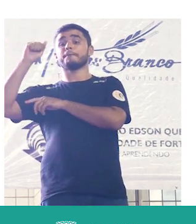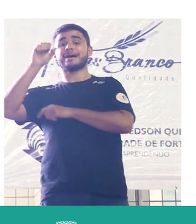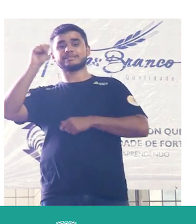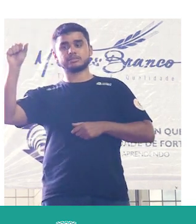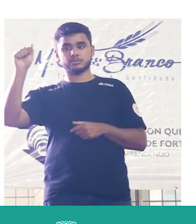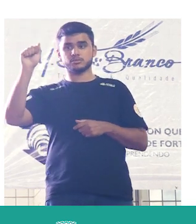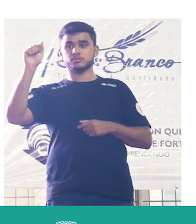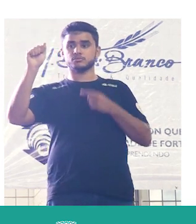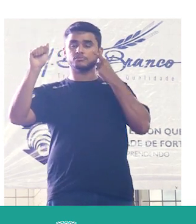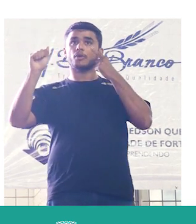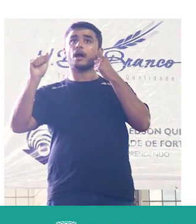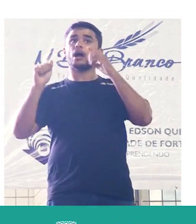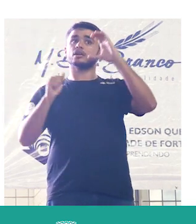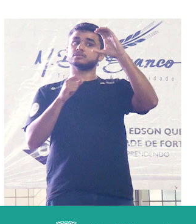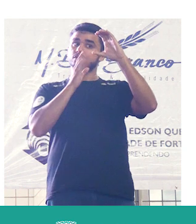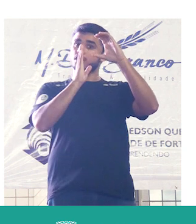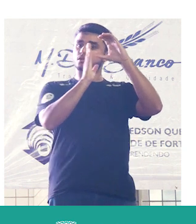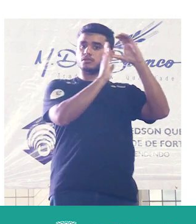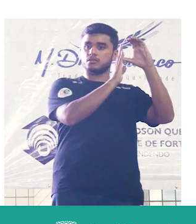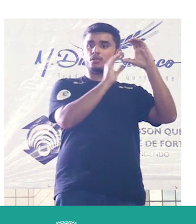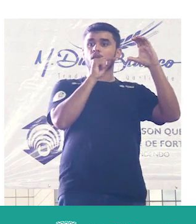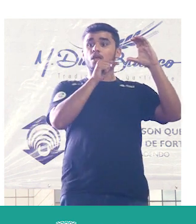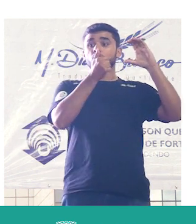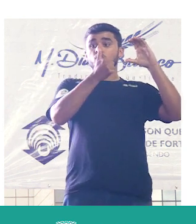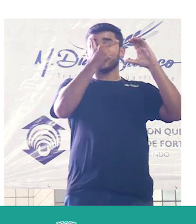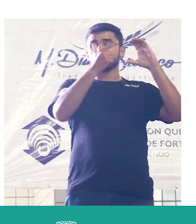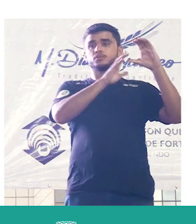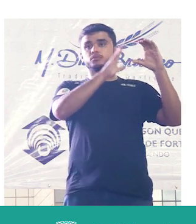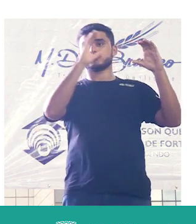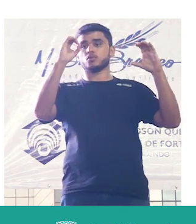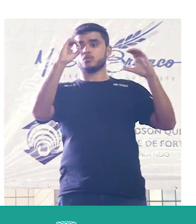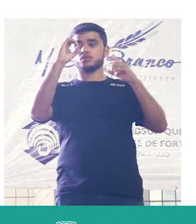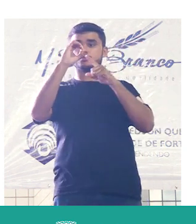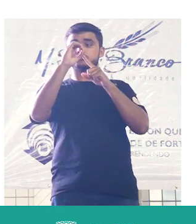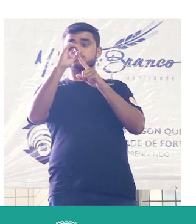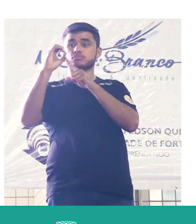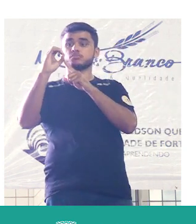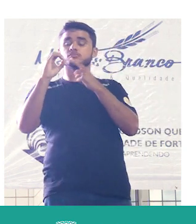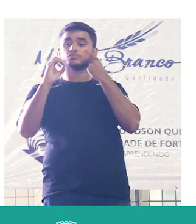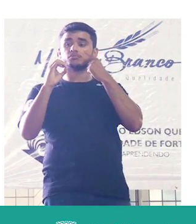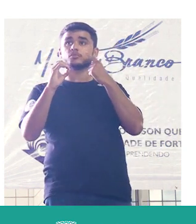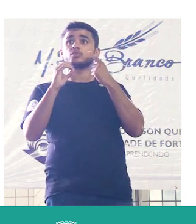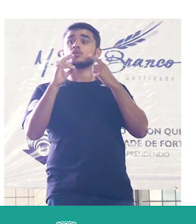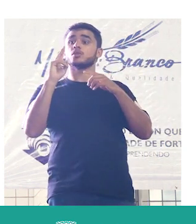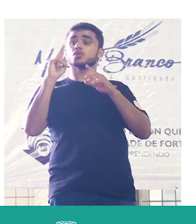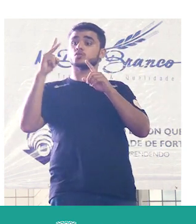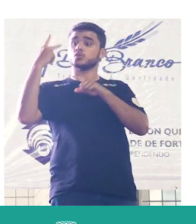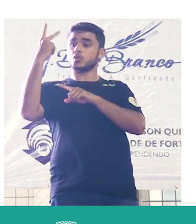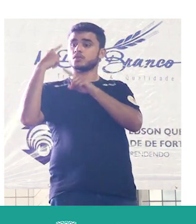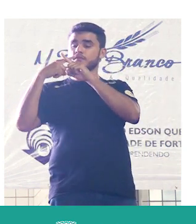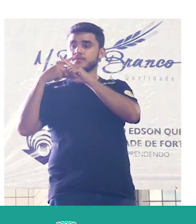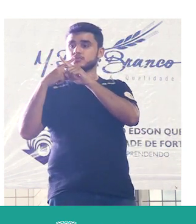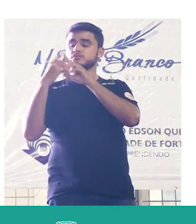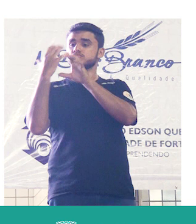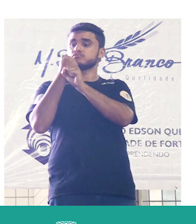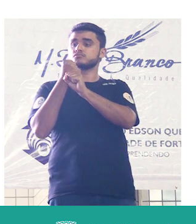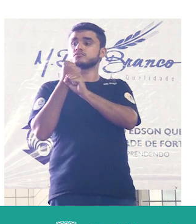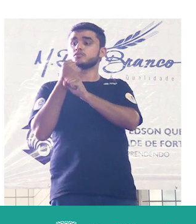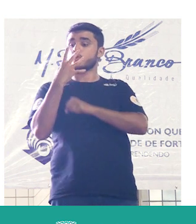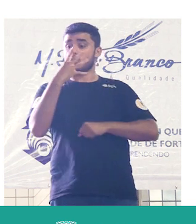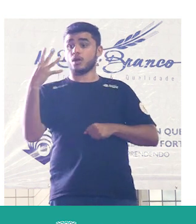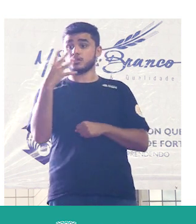e a do oxigênio é 16. Como são 2 oxigênios, 16 vezes 2, 32, com 12, 44.